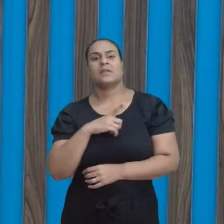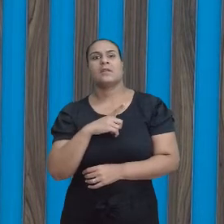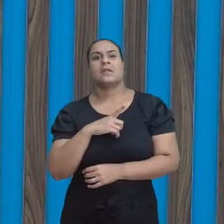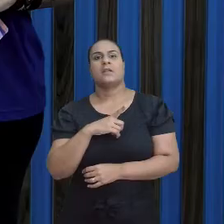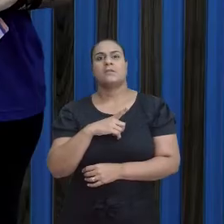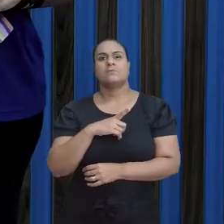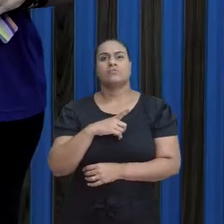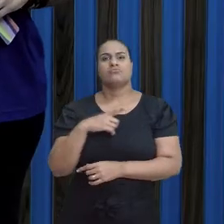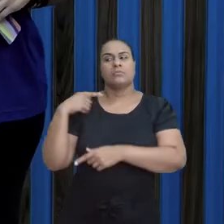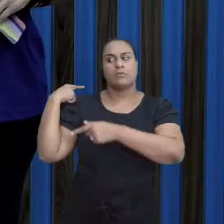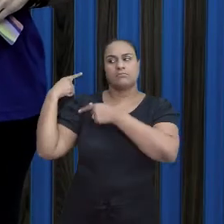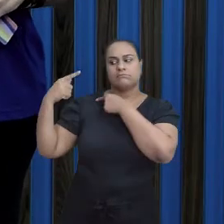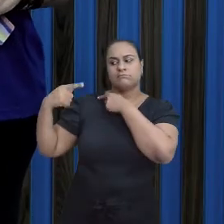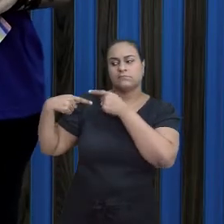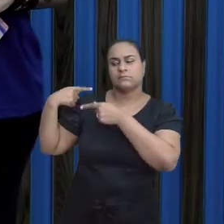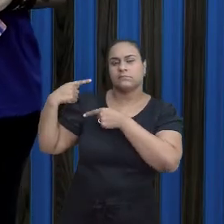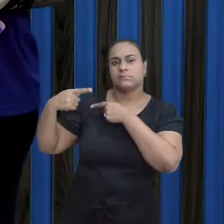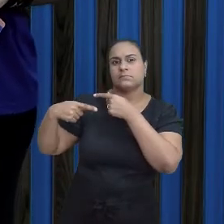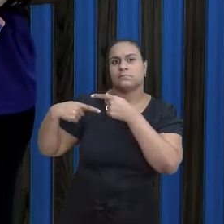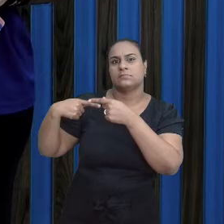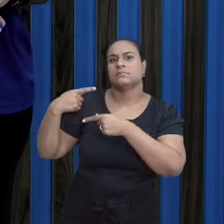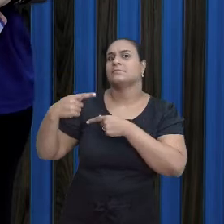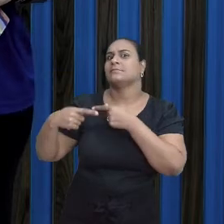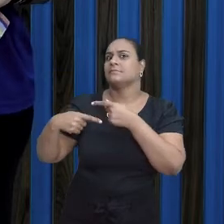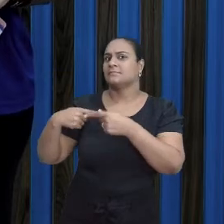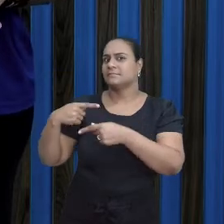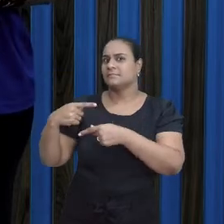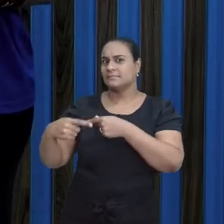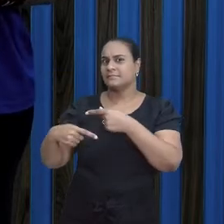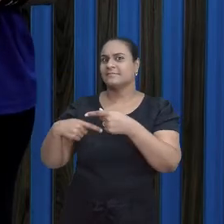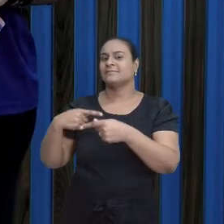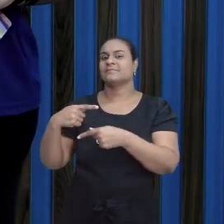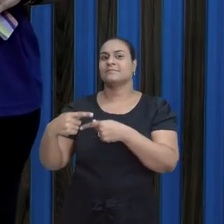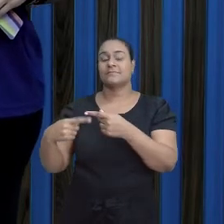que nos nossos ancestrais, né, a nossa